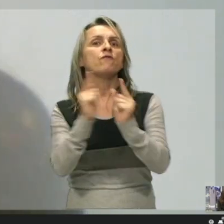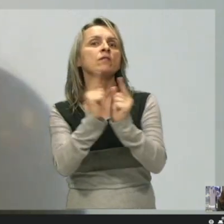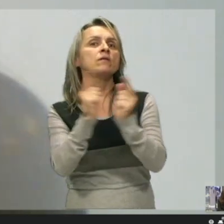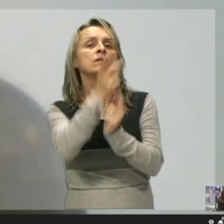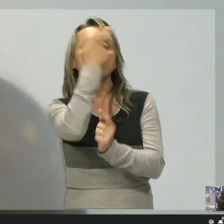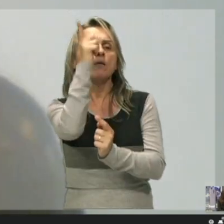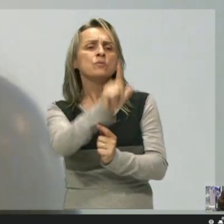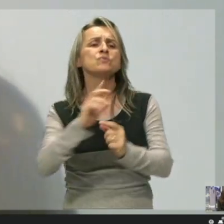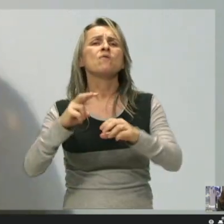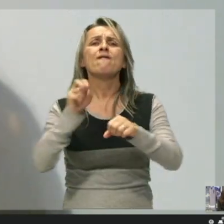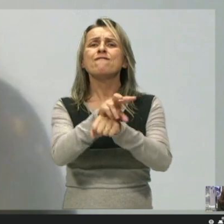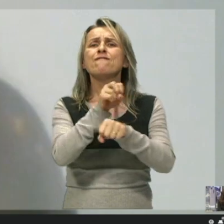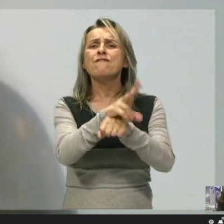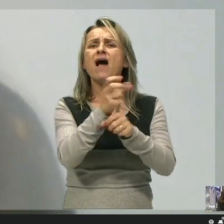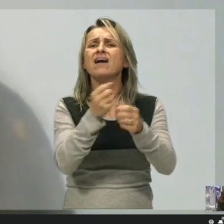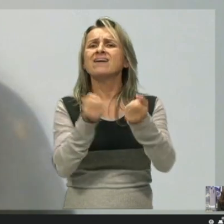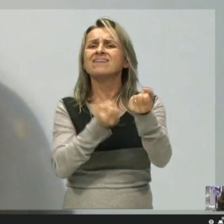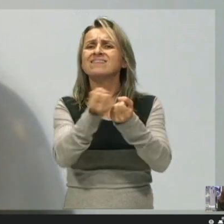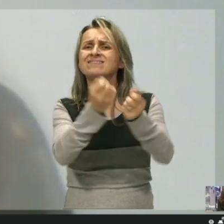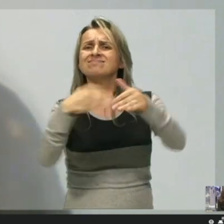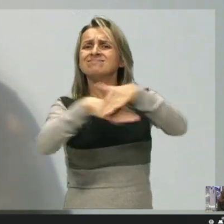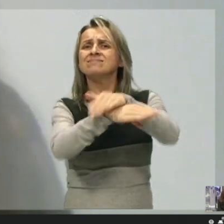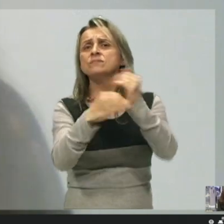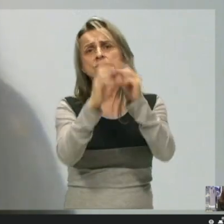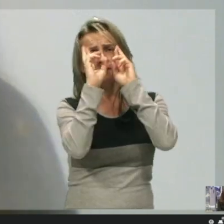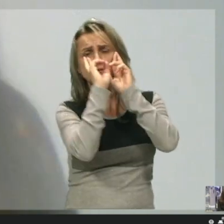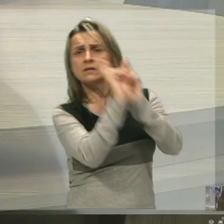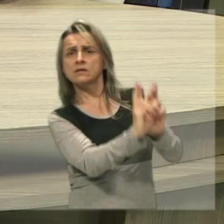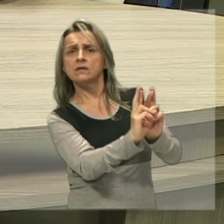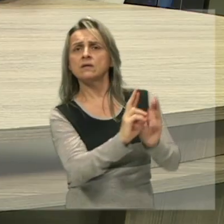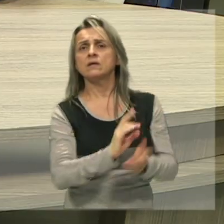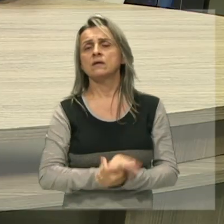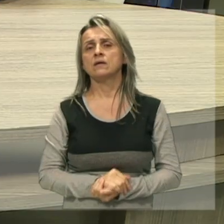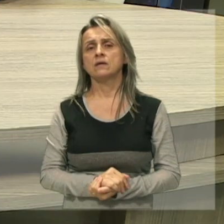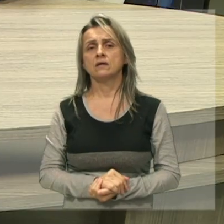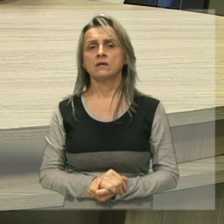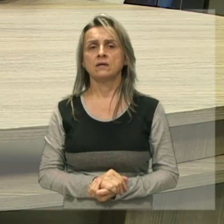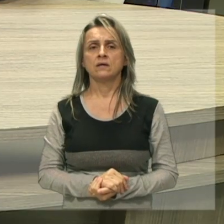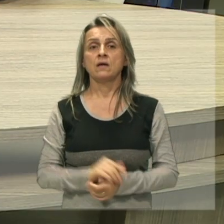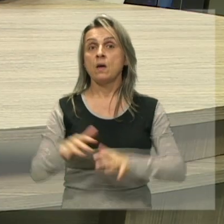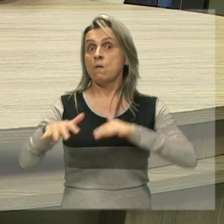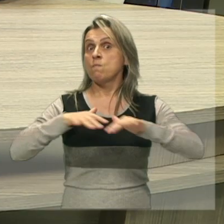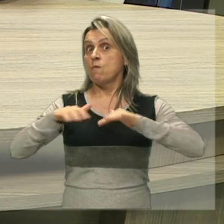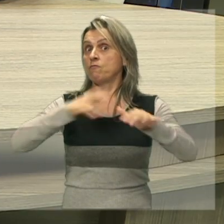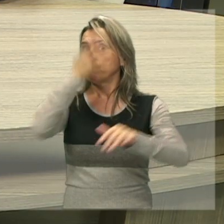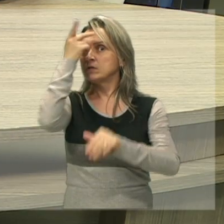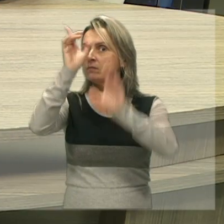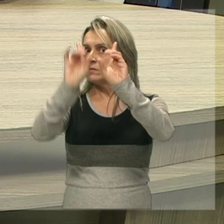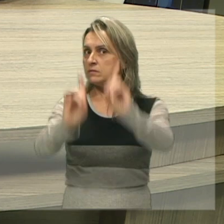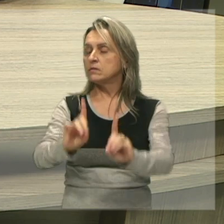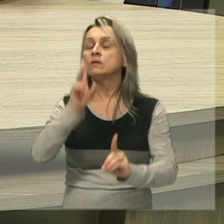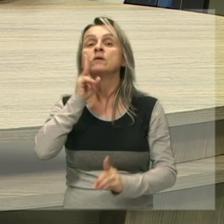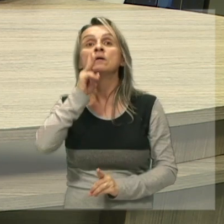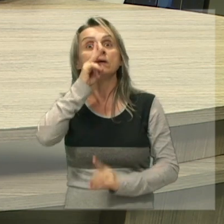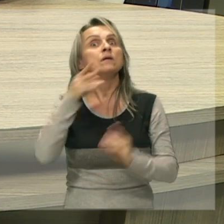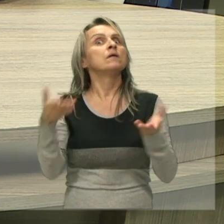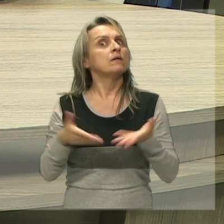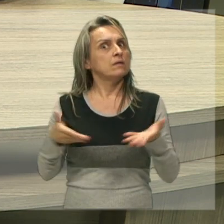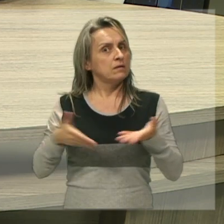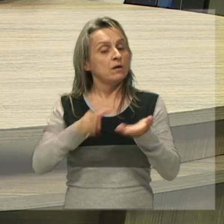vaga, enfim. É um movimento muito que eu acho que não deve ser passado, porque o movimento da pessoa com deficiência está muito forte, né?